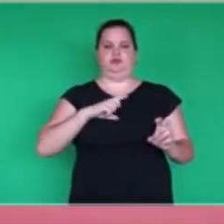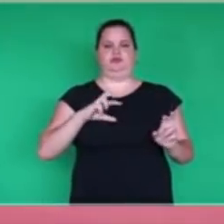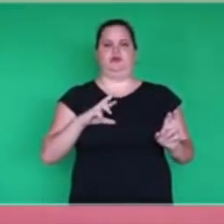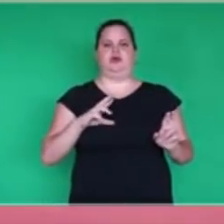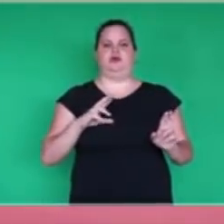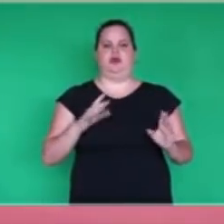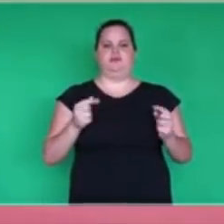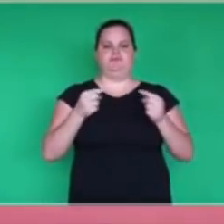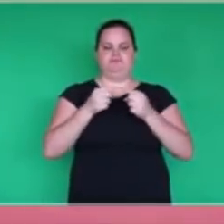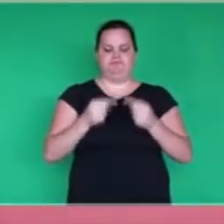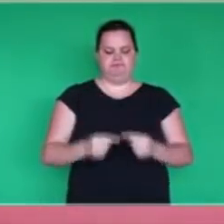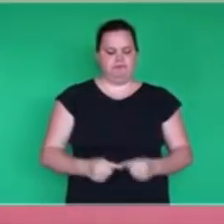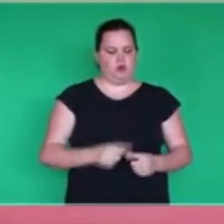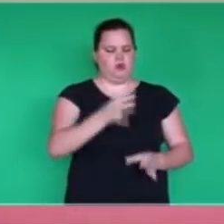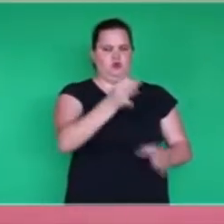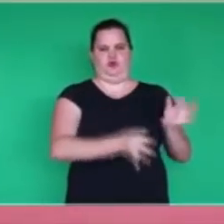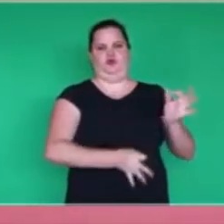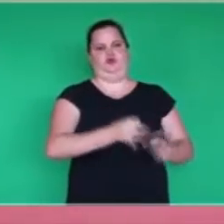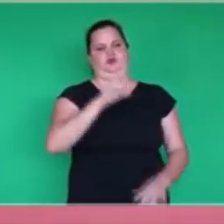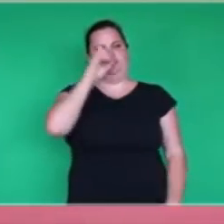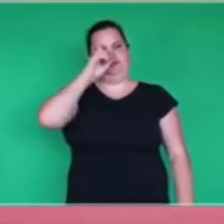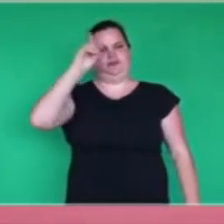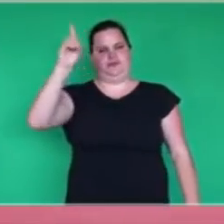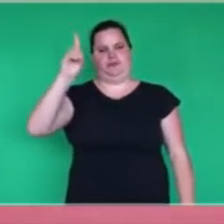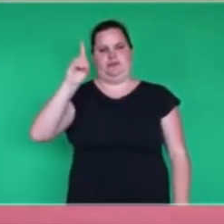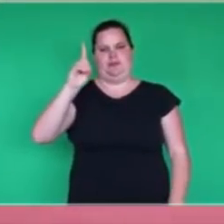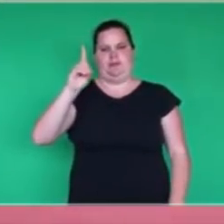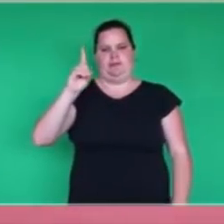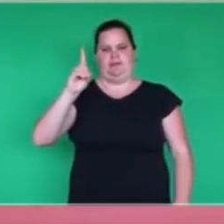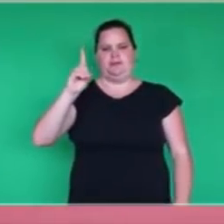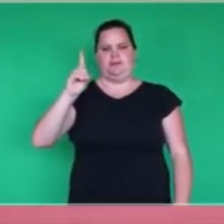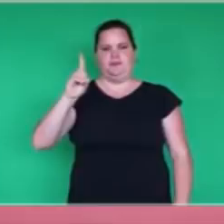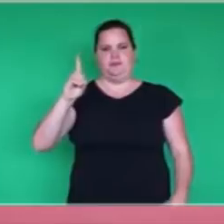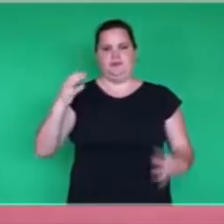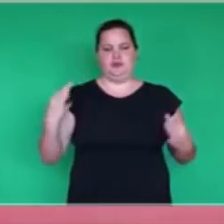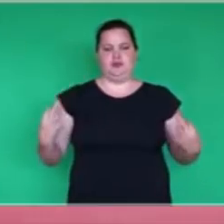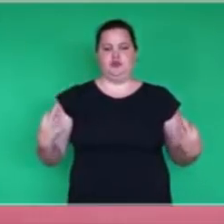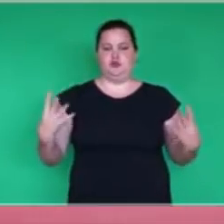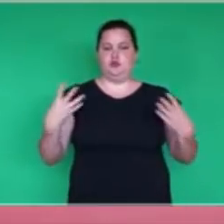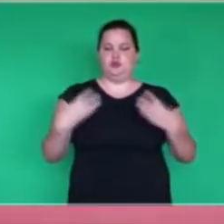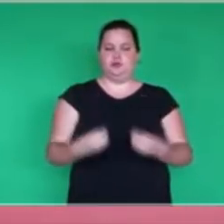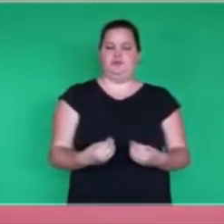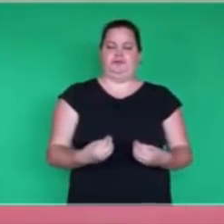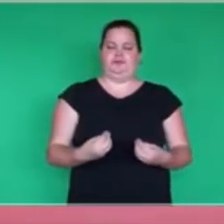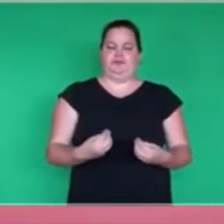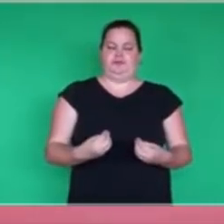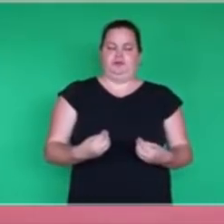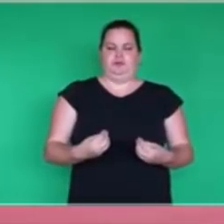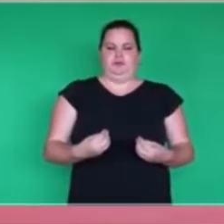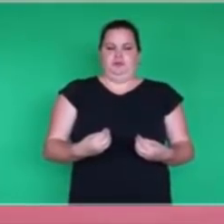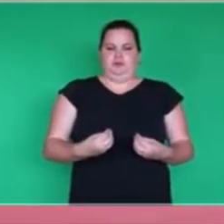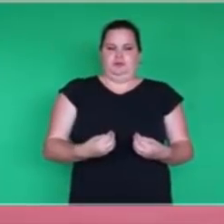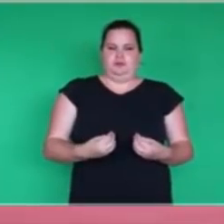com os juízos de Deus sobre tudo aquilo que